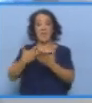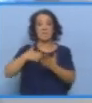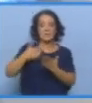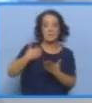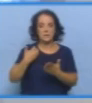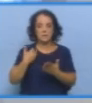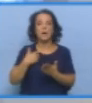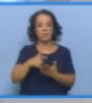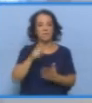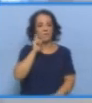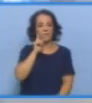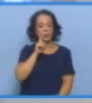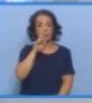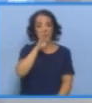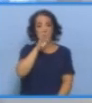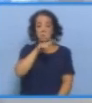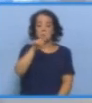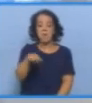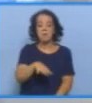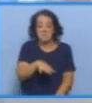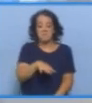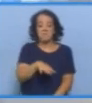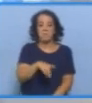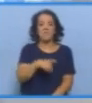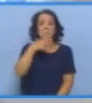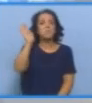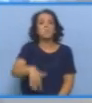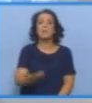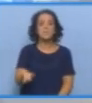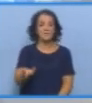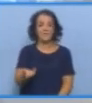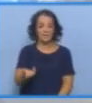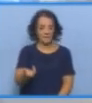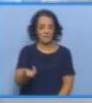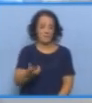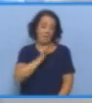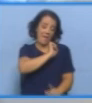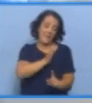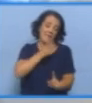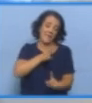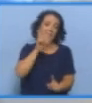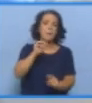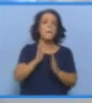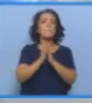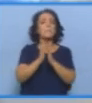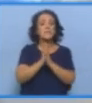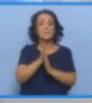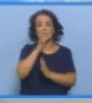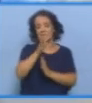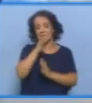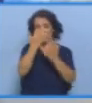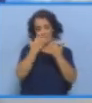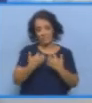é uma igreja que não serve. E dizia muitas vezes nas suas homilias